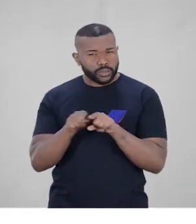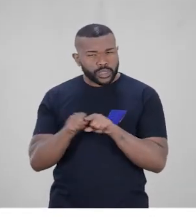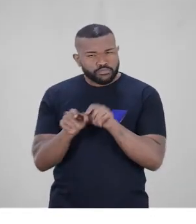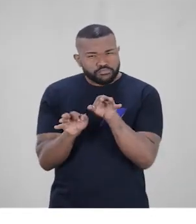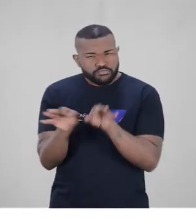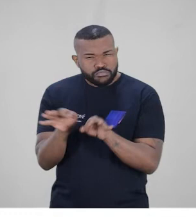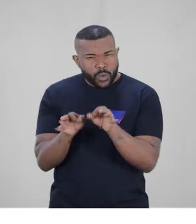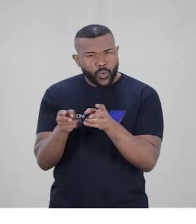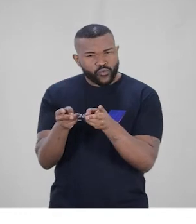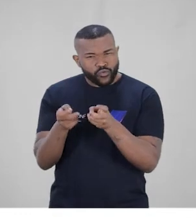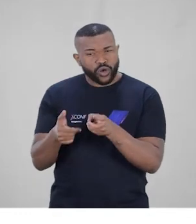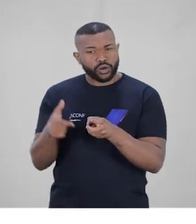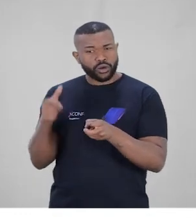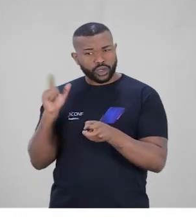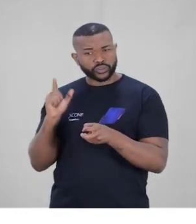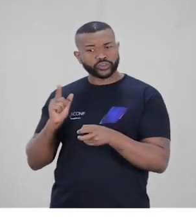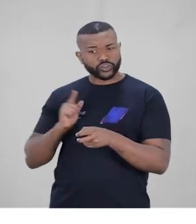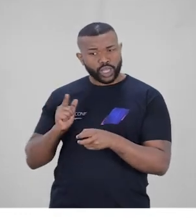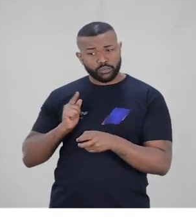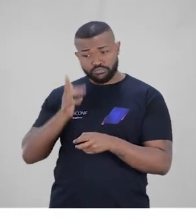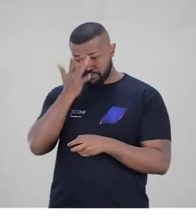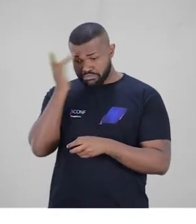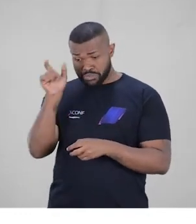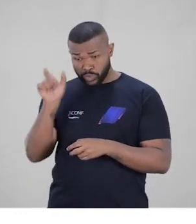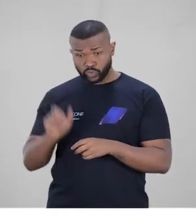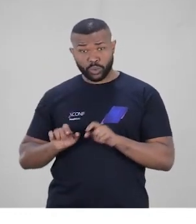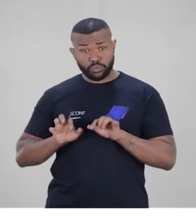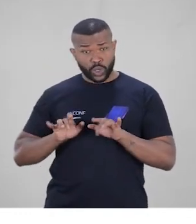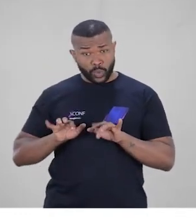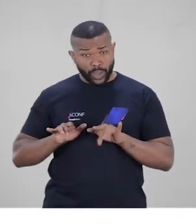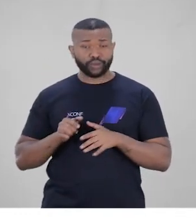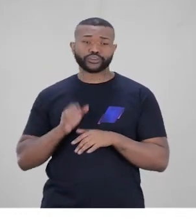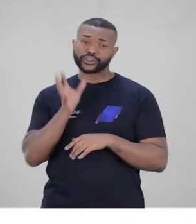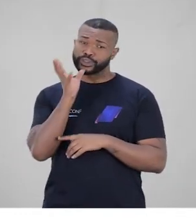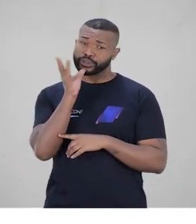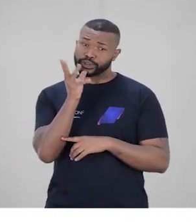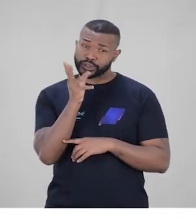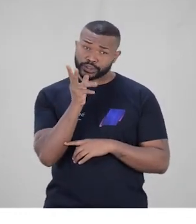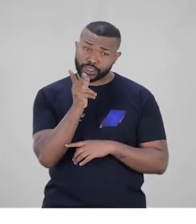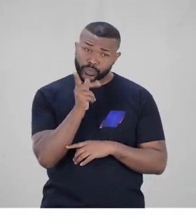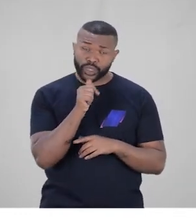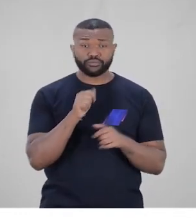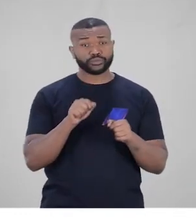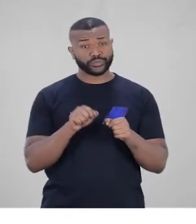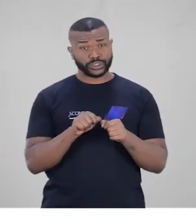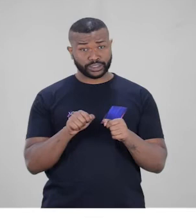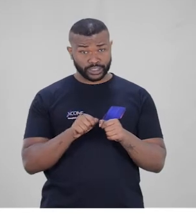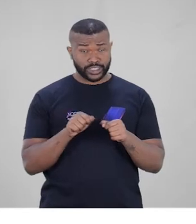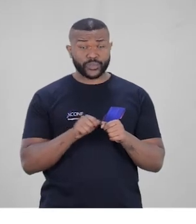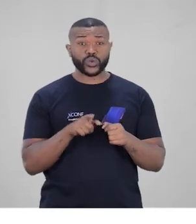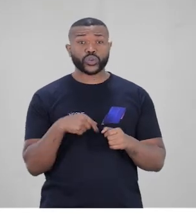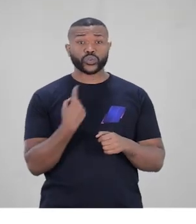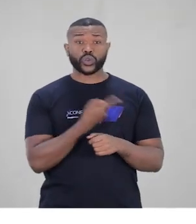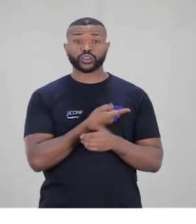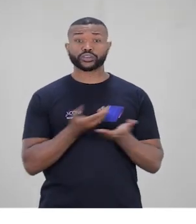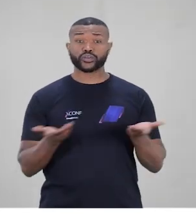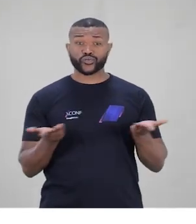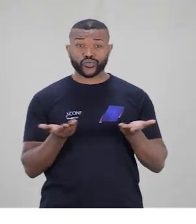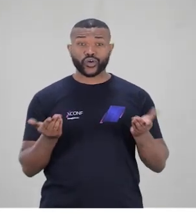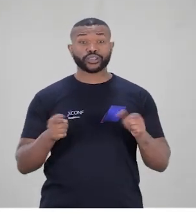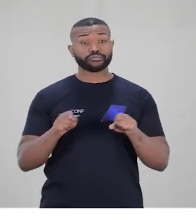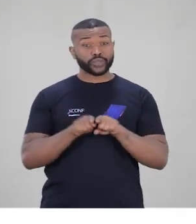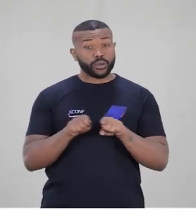refatorou os testes que antes eram executados manualmente, levavam muito tempo para serem executados. A gente